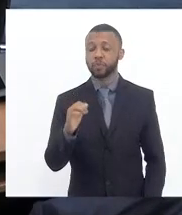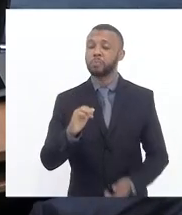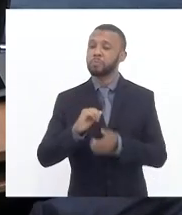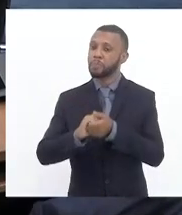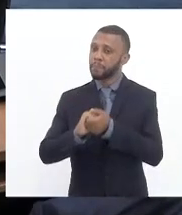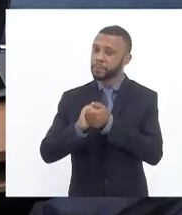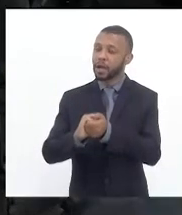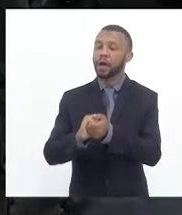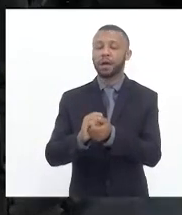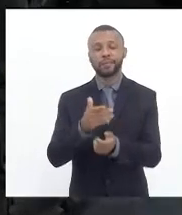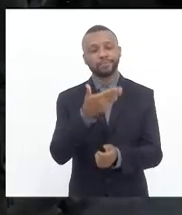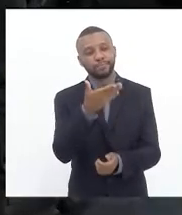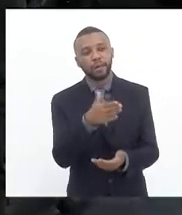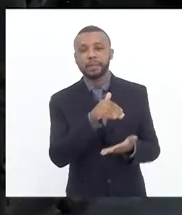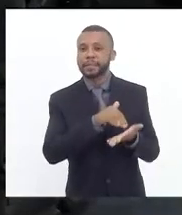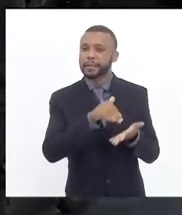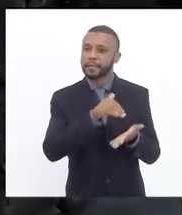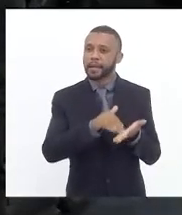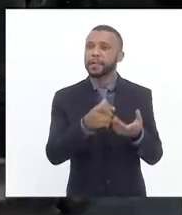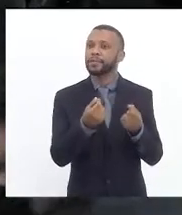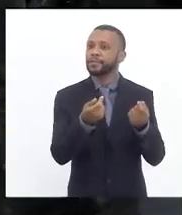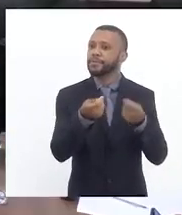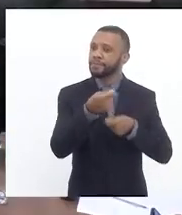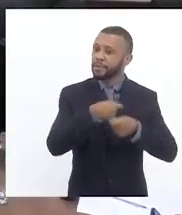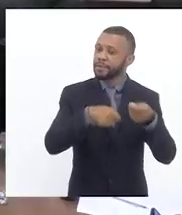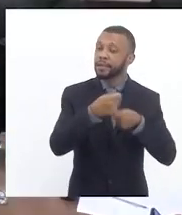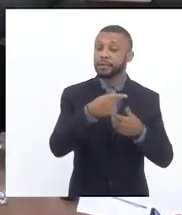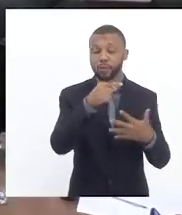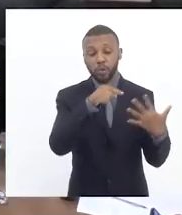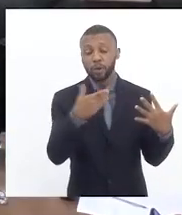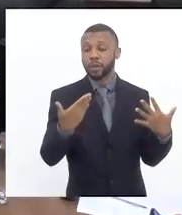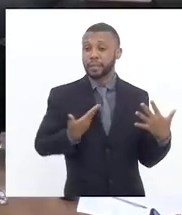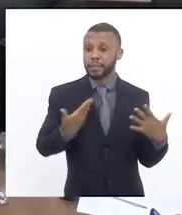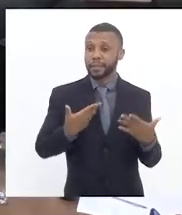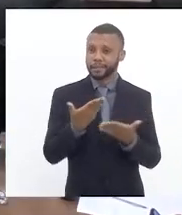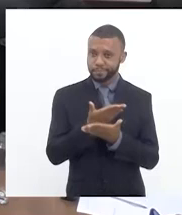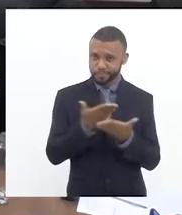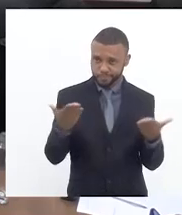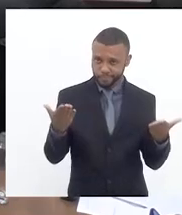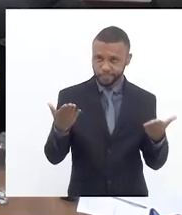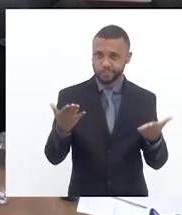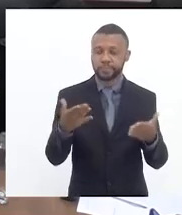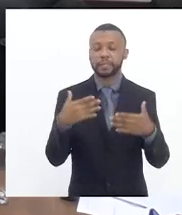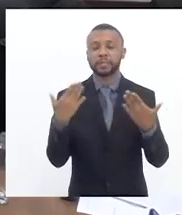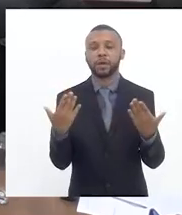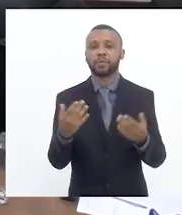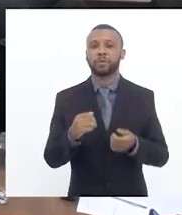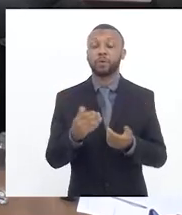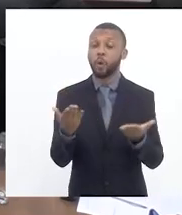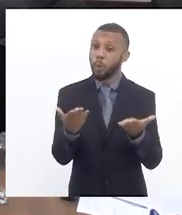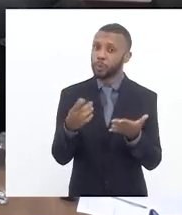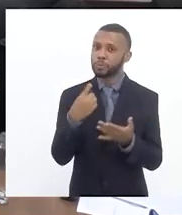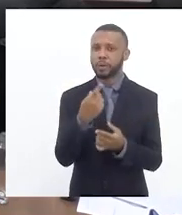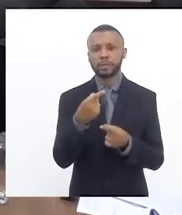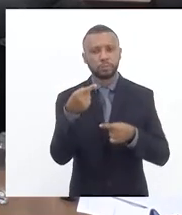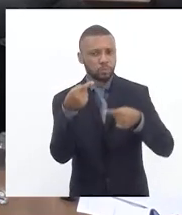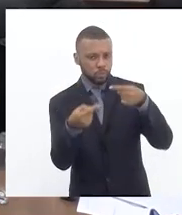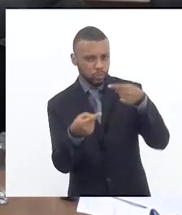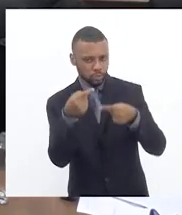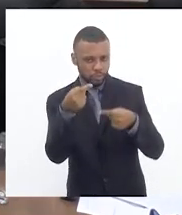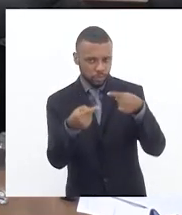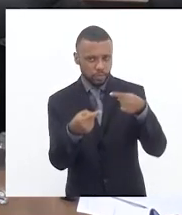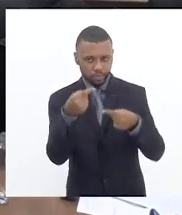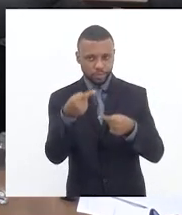secretário de fazenda Nelson Rocha EA todos os colegas presente por Óbvio nós estamos discutindo Aquilo é